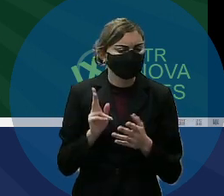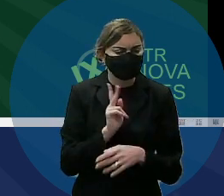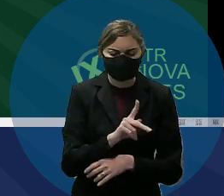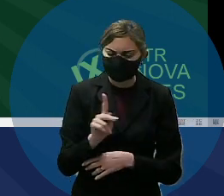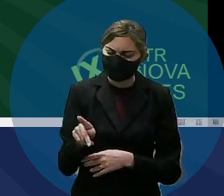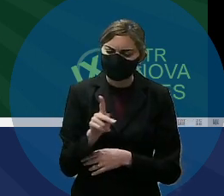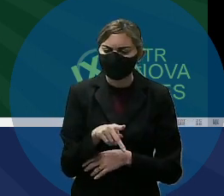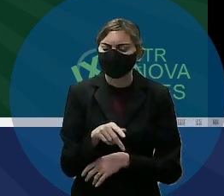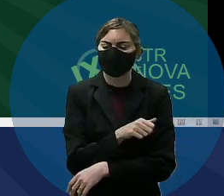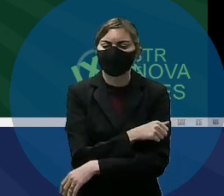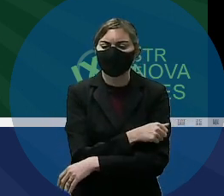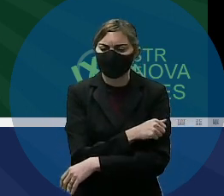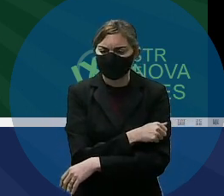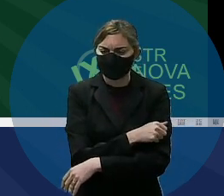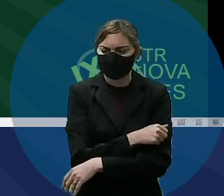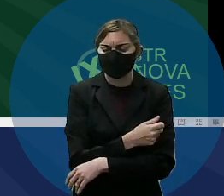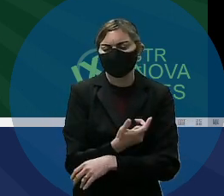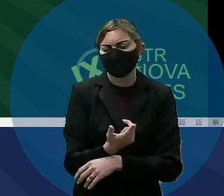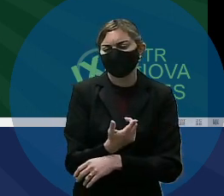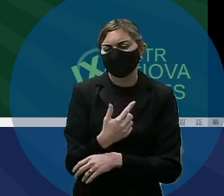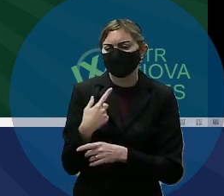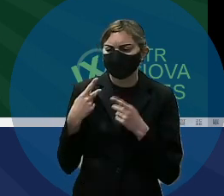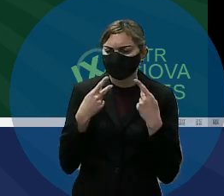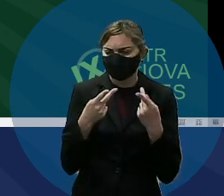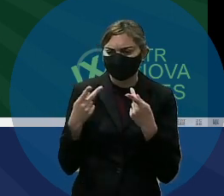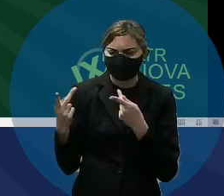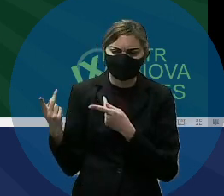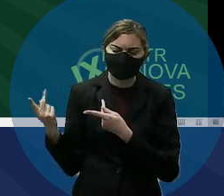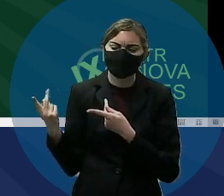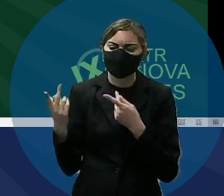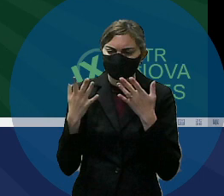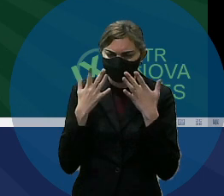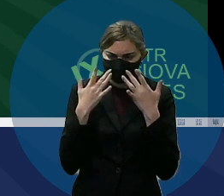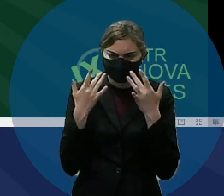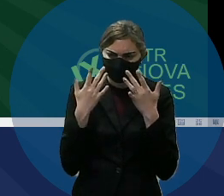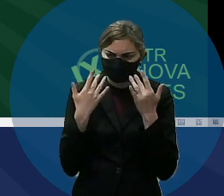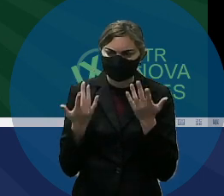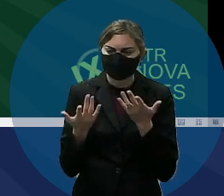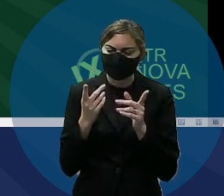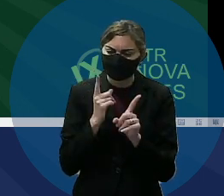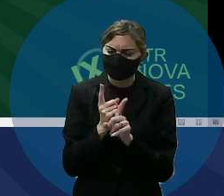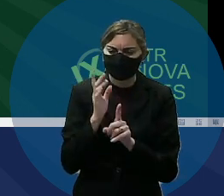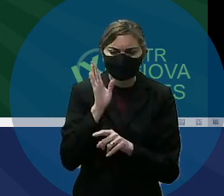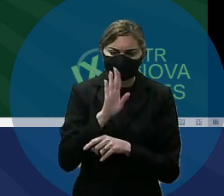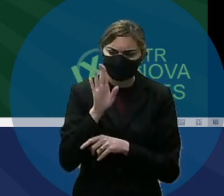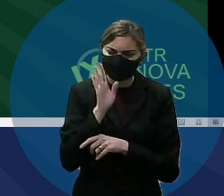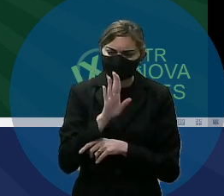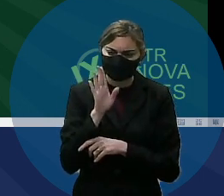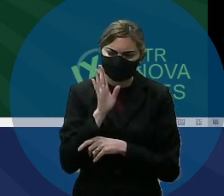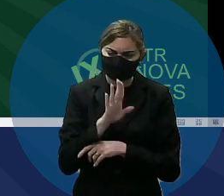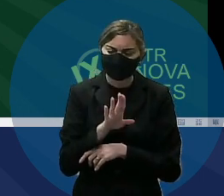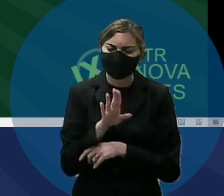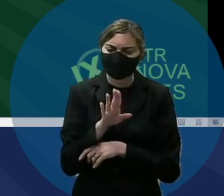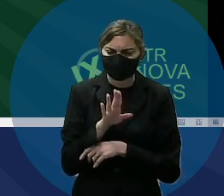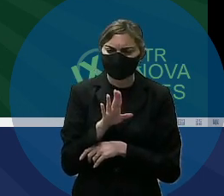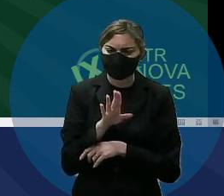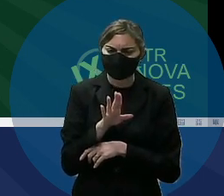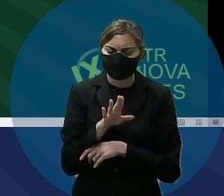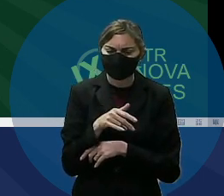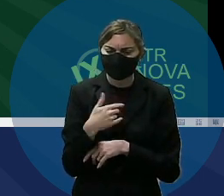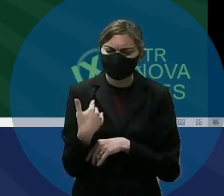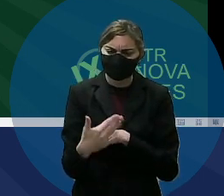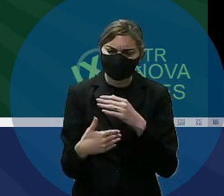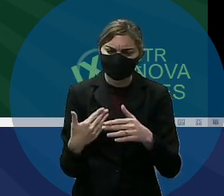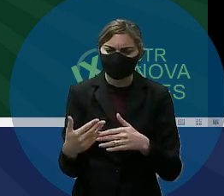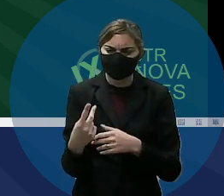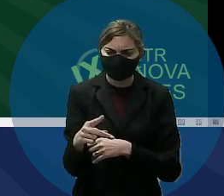os alunos que visitaram a exposição acharam bem legal o que foi desenvolvido por